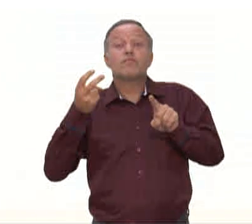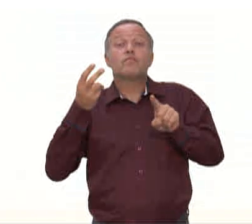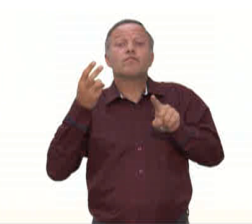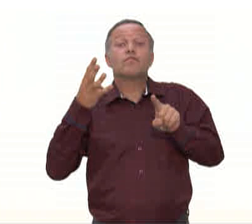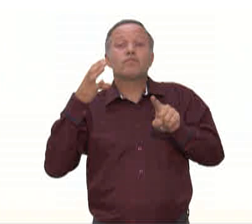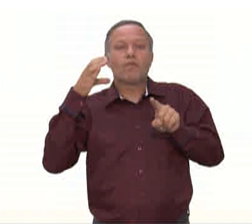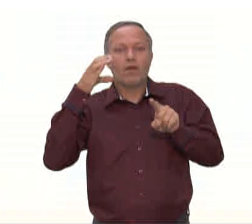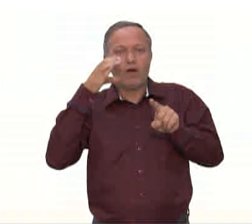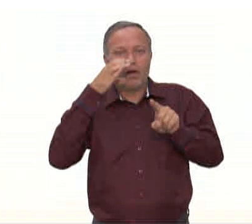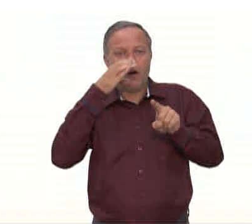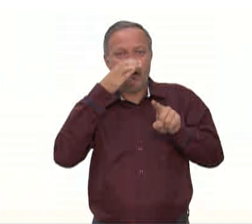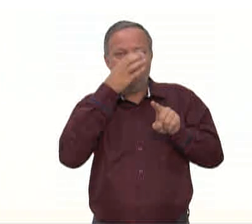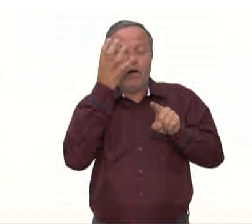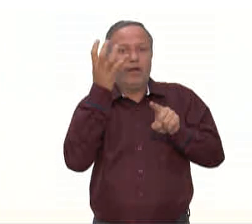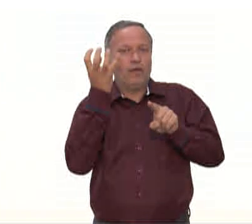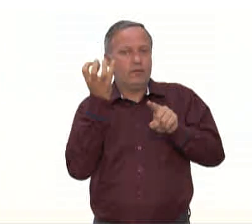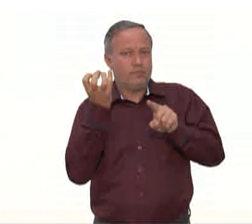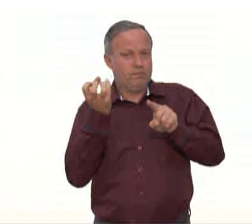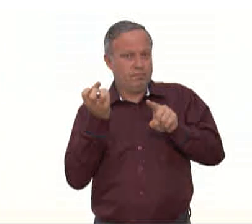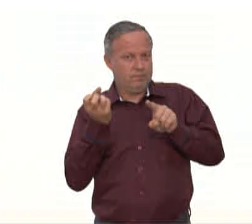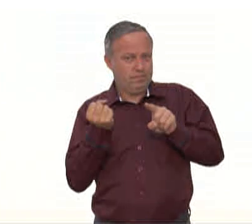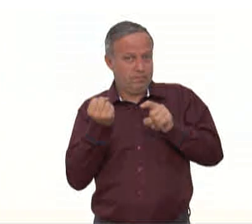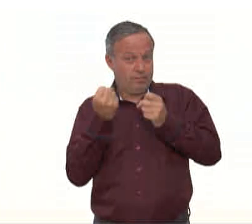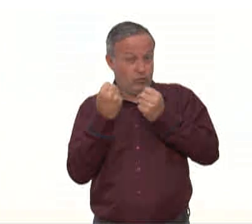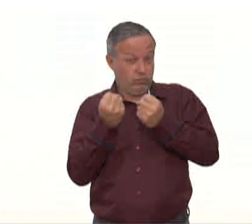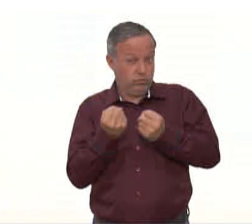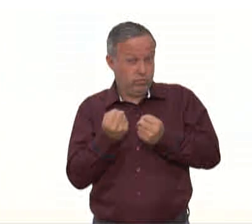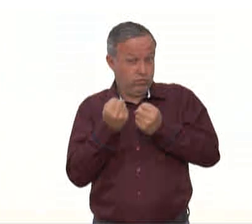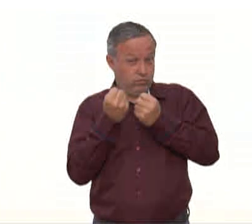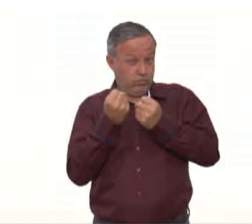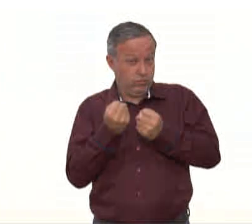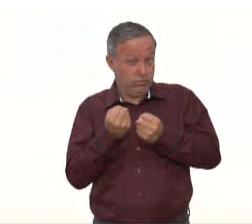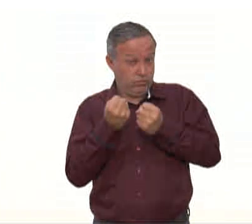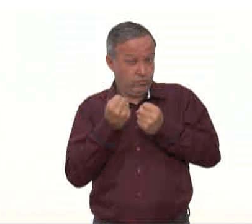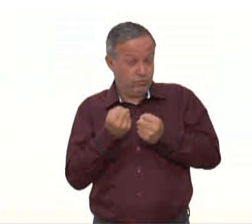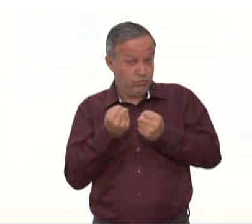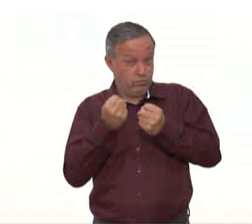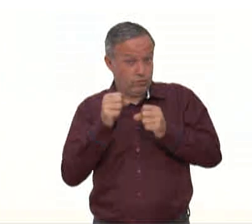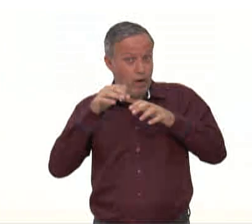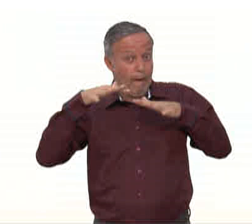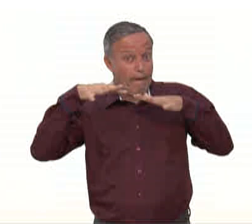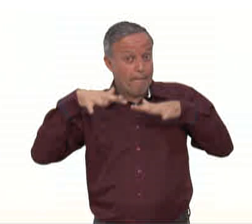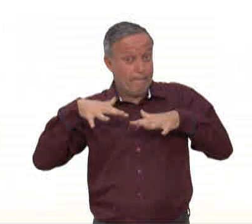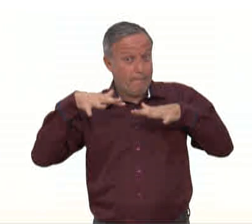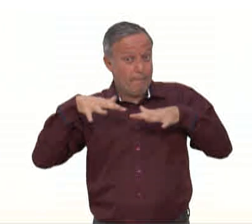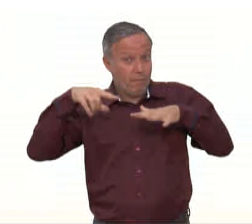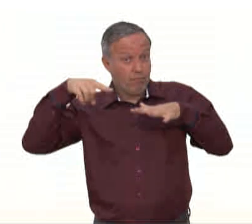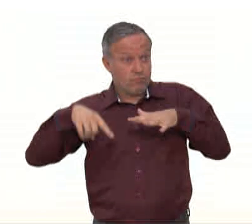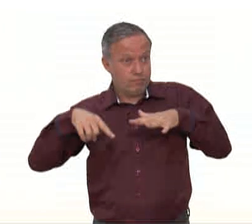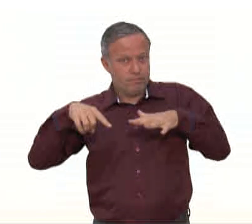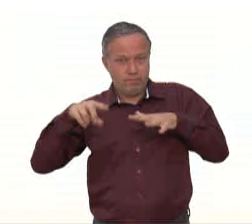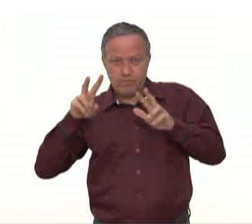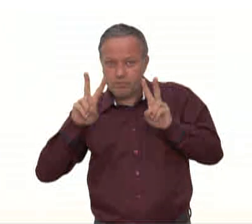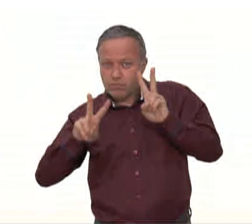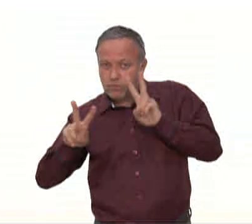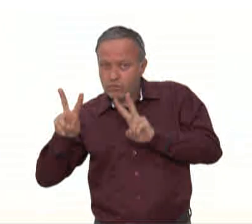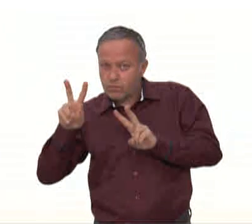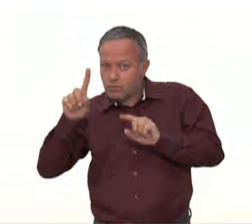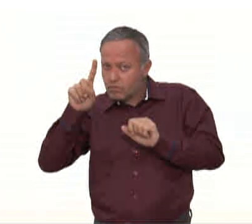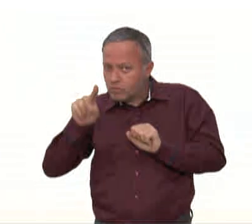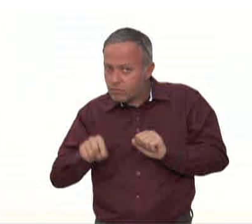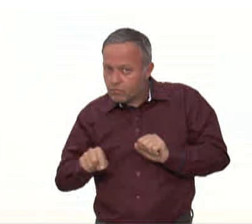de calor recebida pelo corpo em função da sua temperatura. Analisando o gráfico,